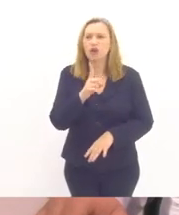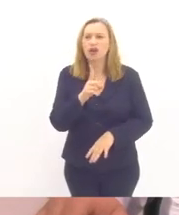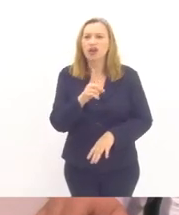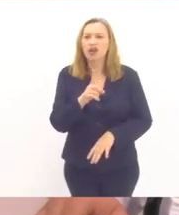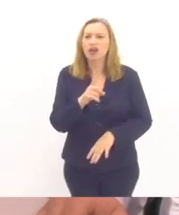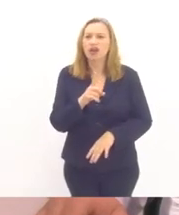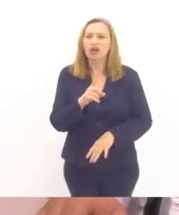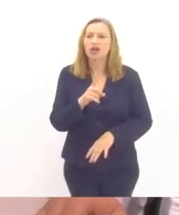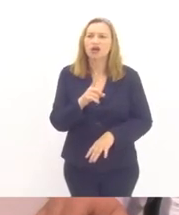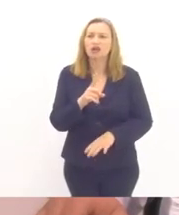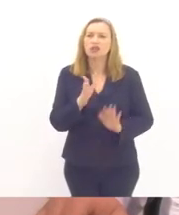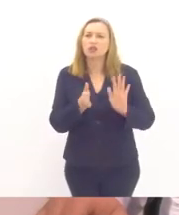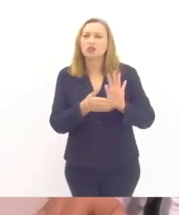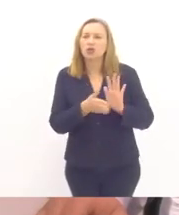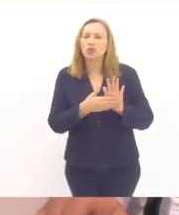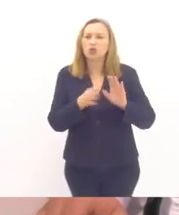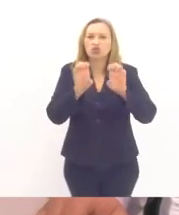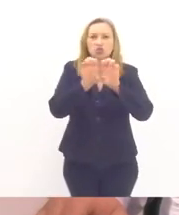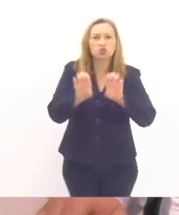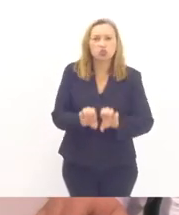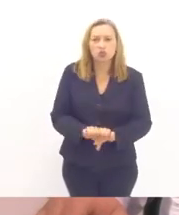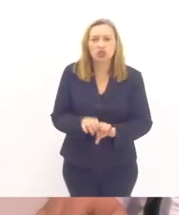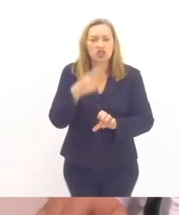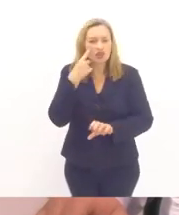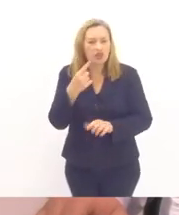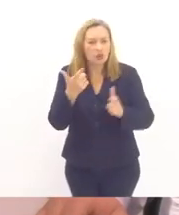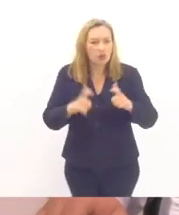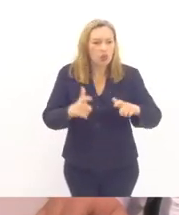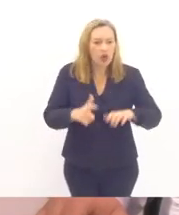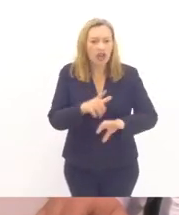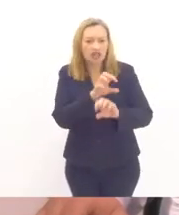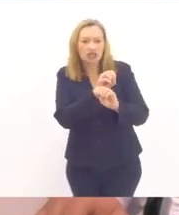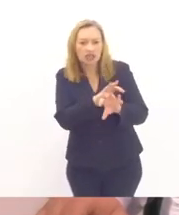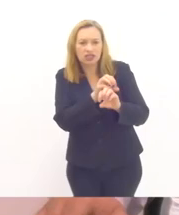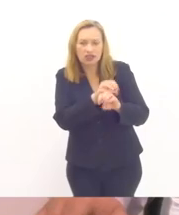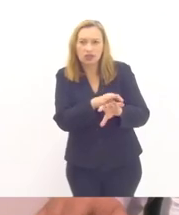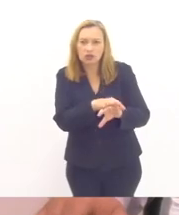como uma proposta estruturante que vê o lugar do ensino, né,